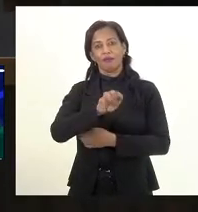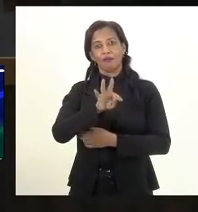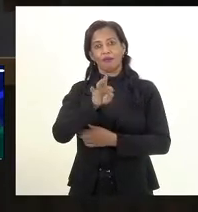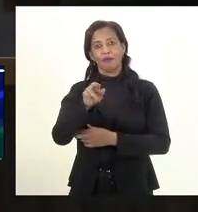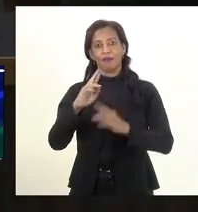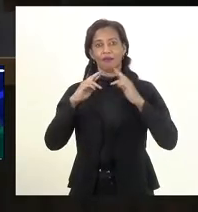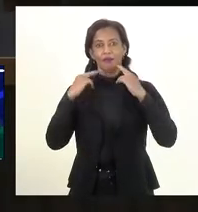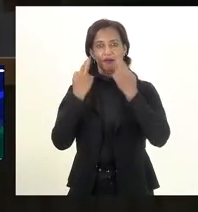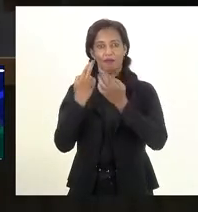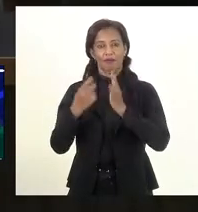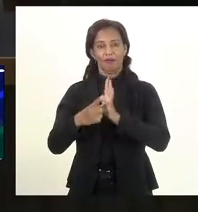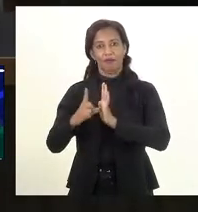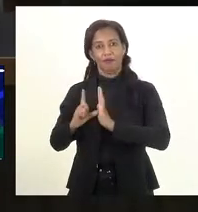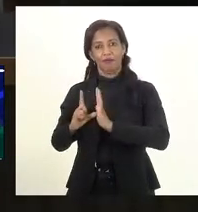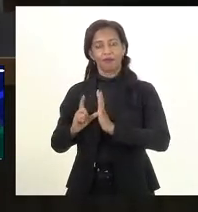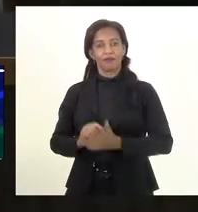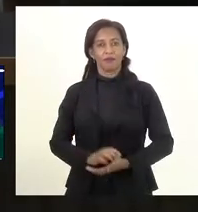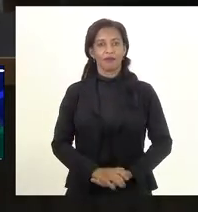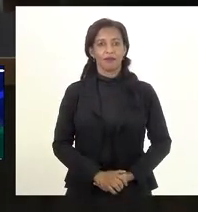anterior